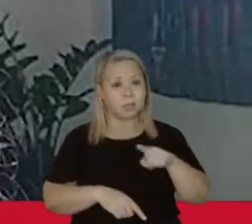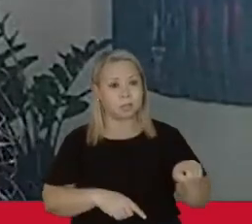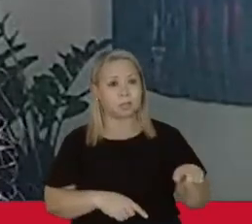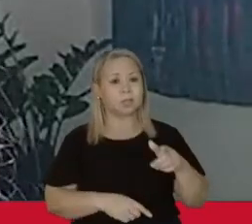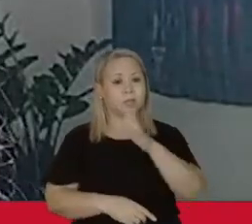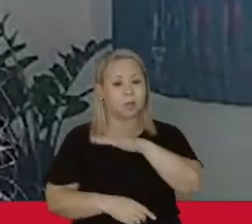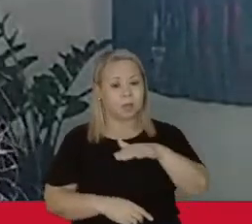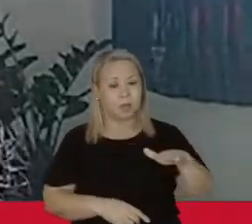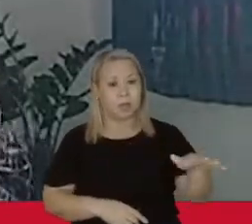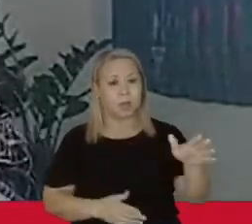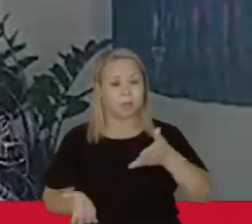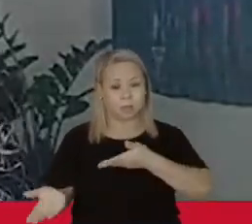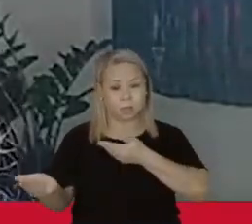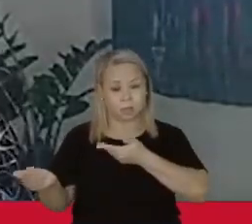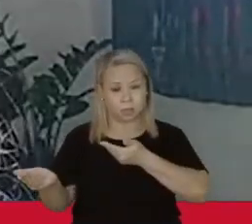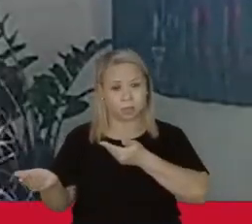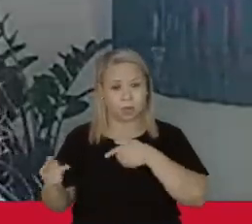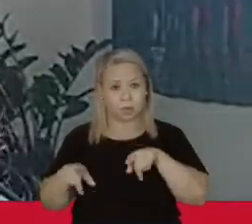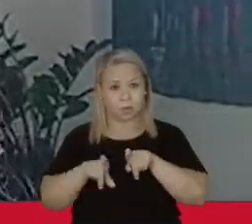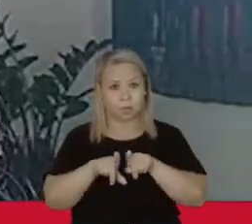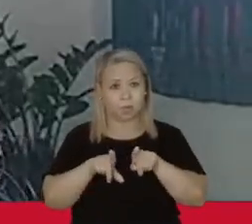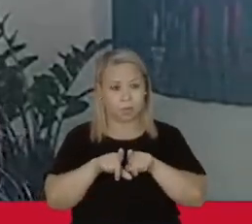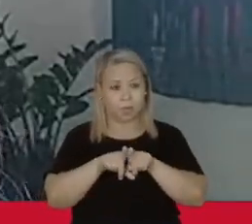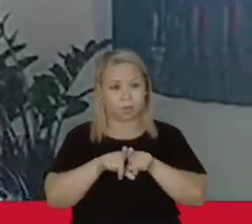de gênero e sexualidade